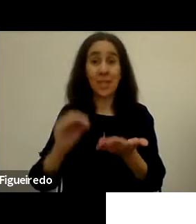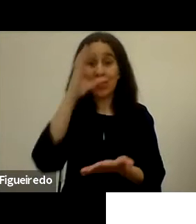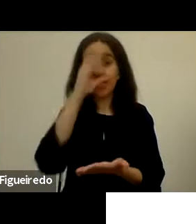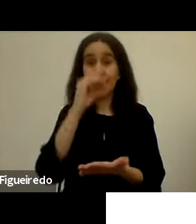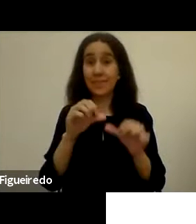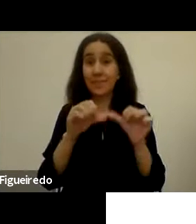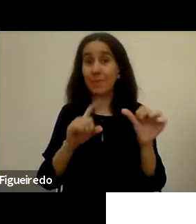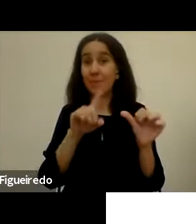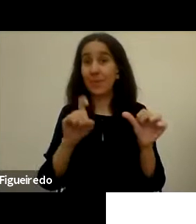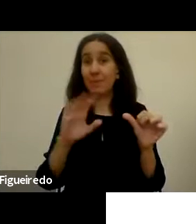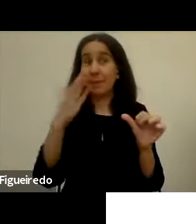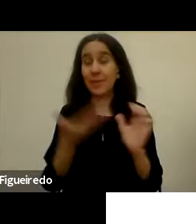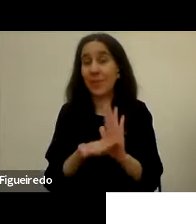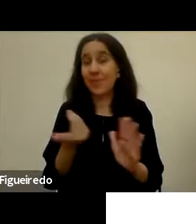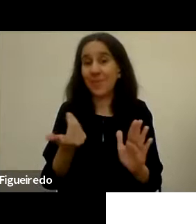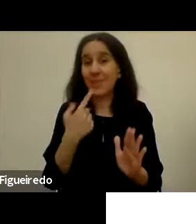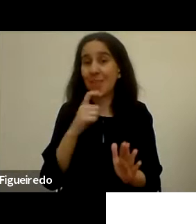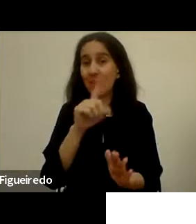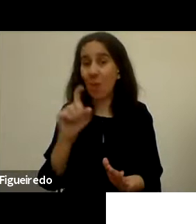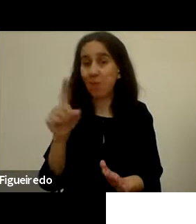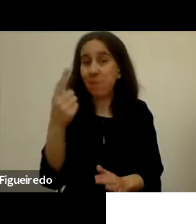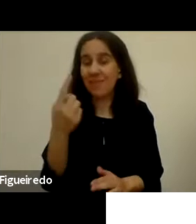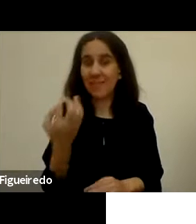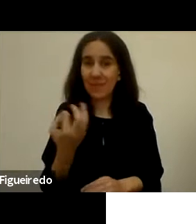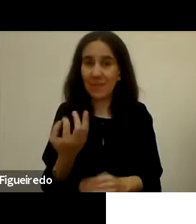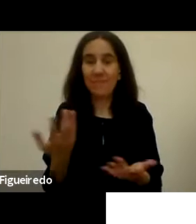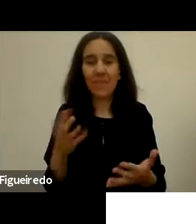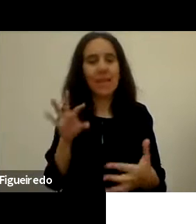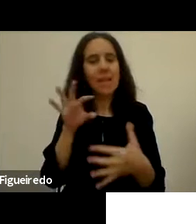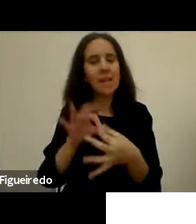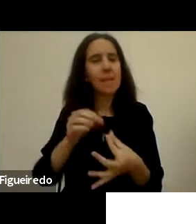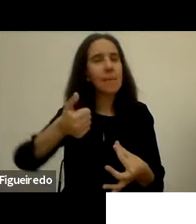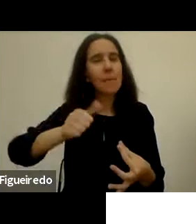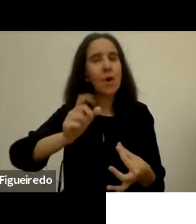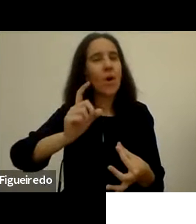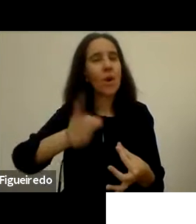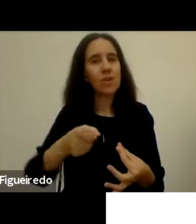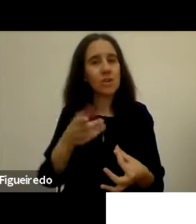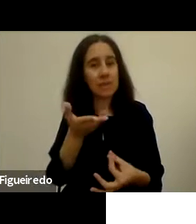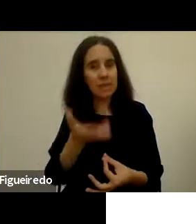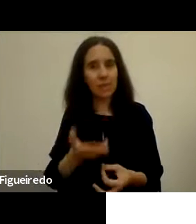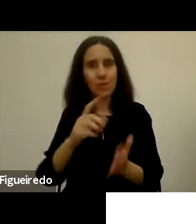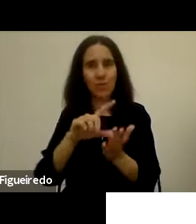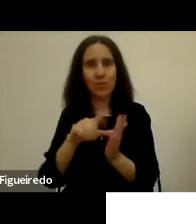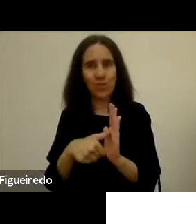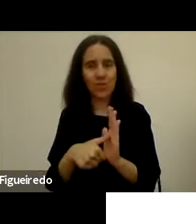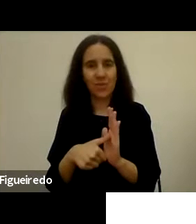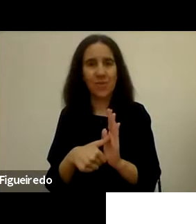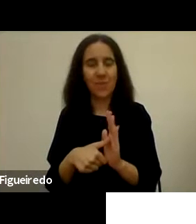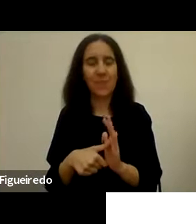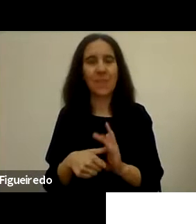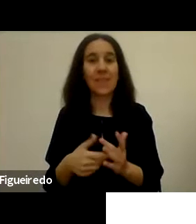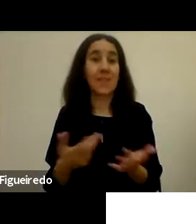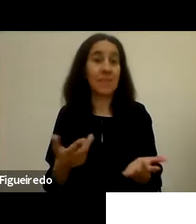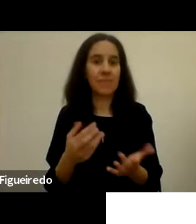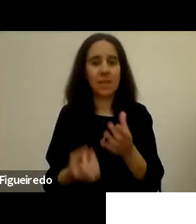primeira pergunta. A primeira questão que eu iria colocar era exatamente o enquadramento deste projeto